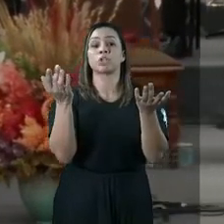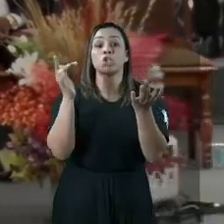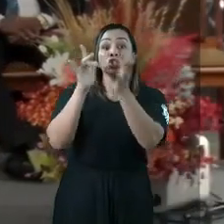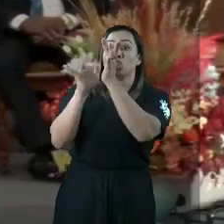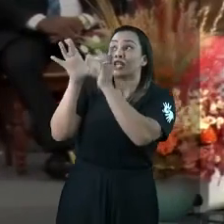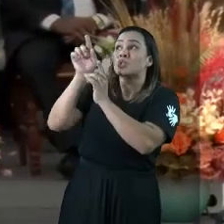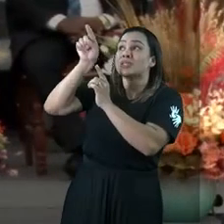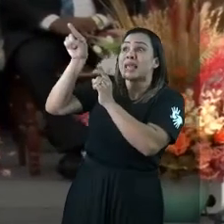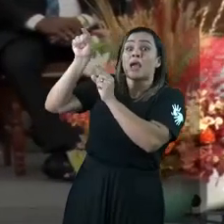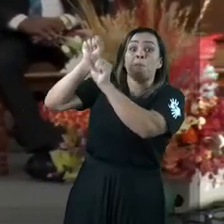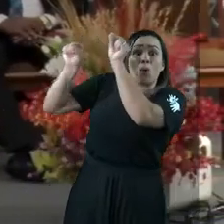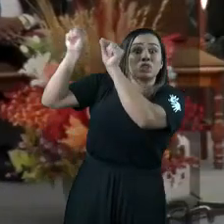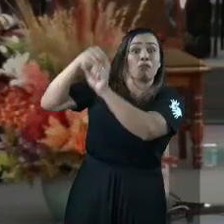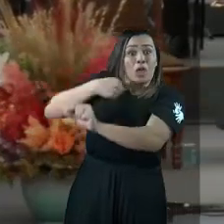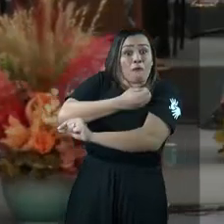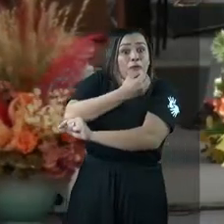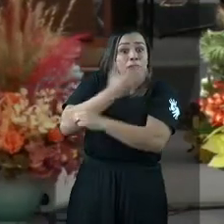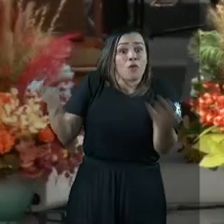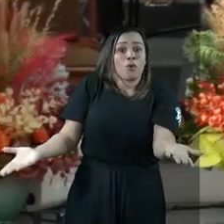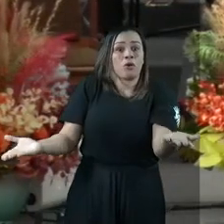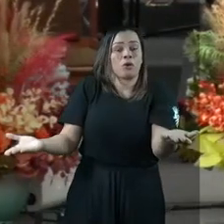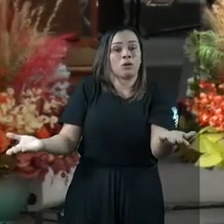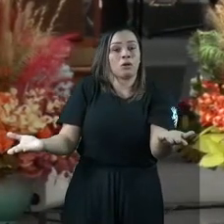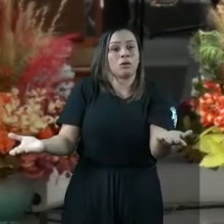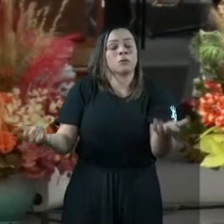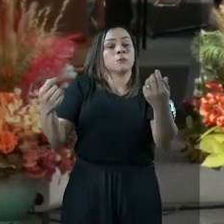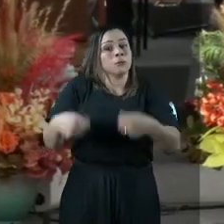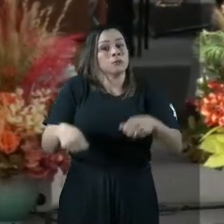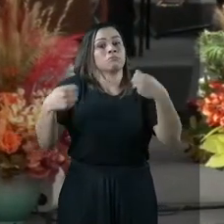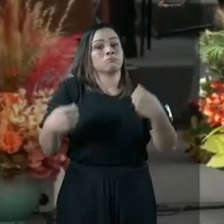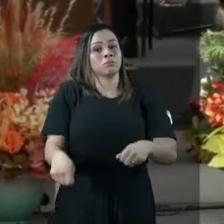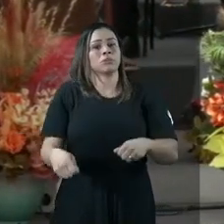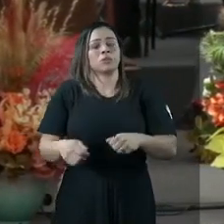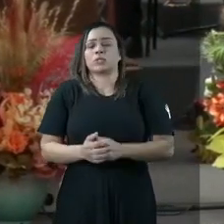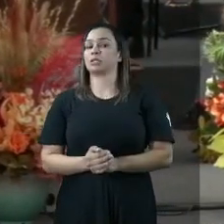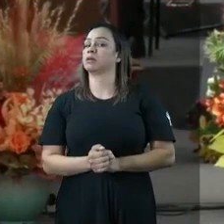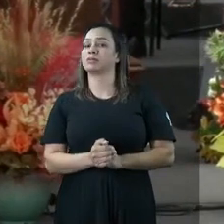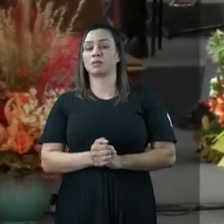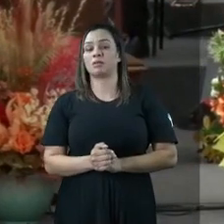minha existência. Quem pode adorar o Rei da...